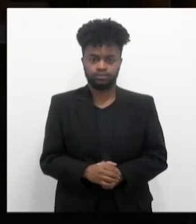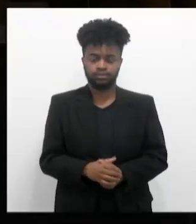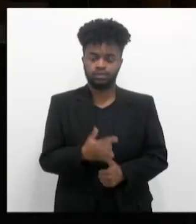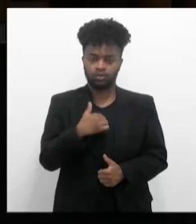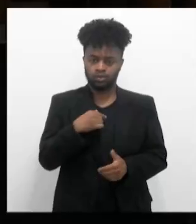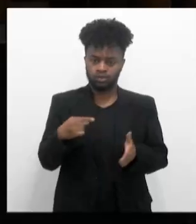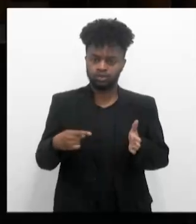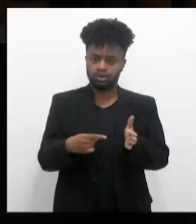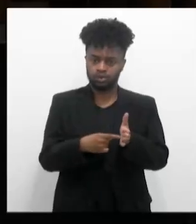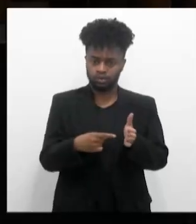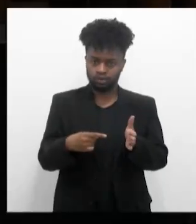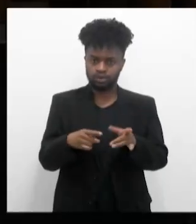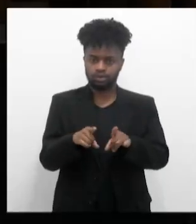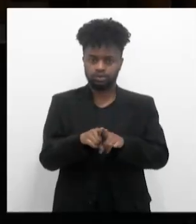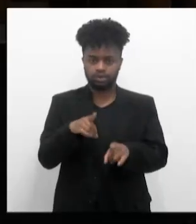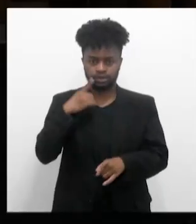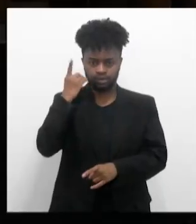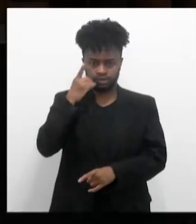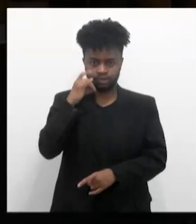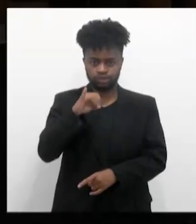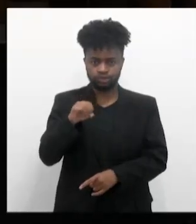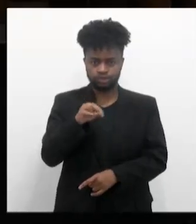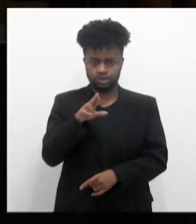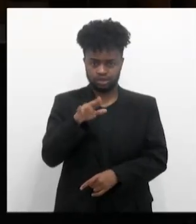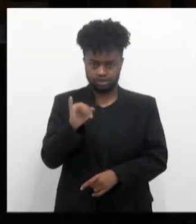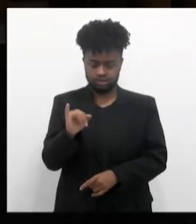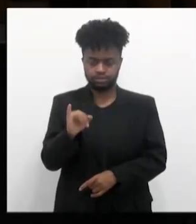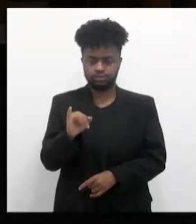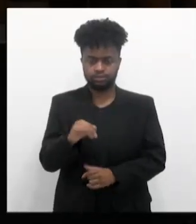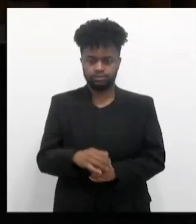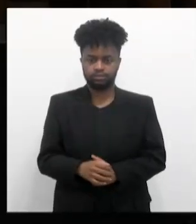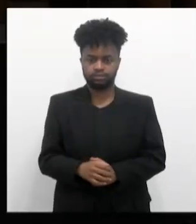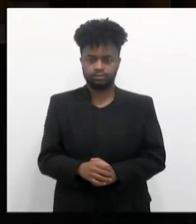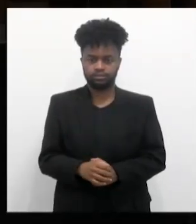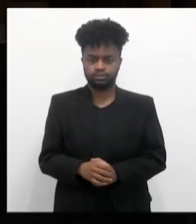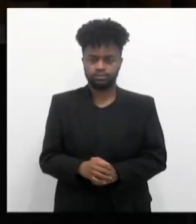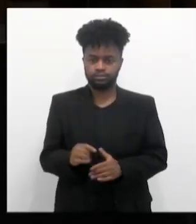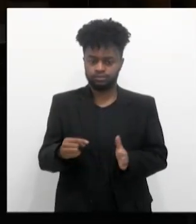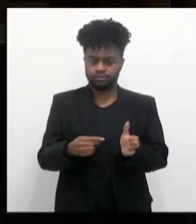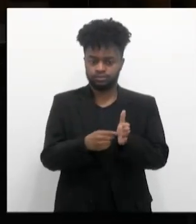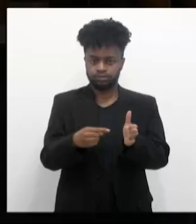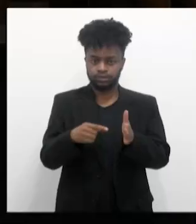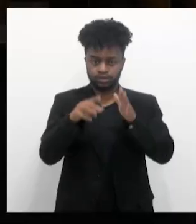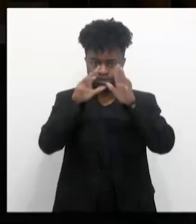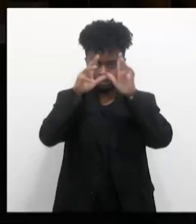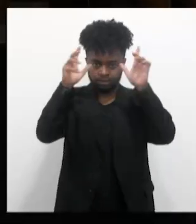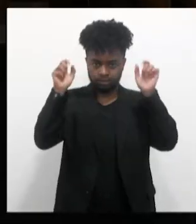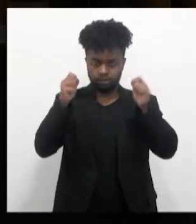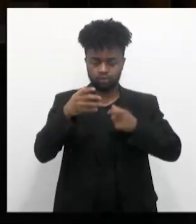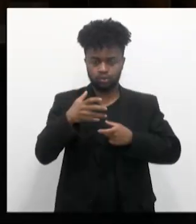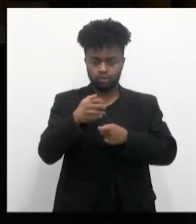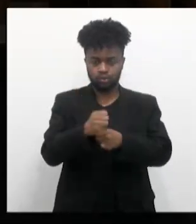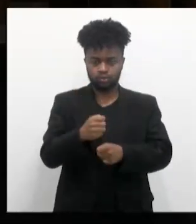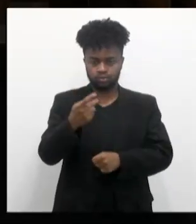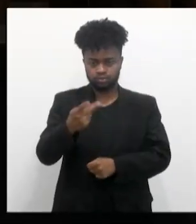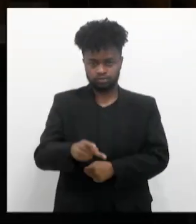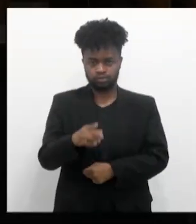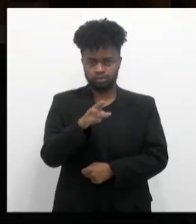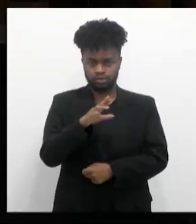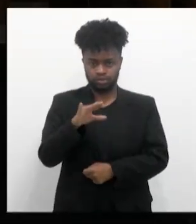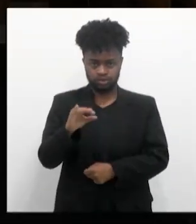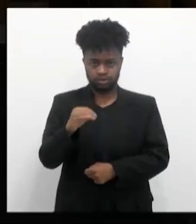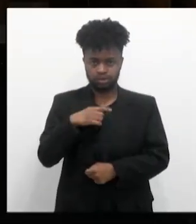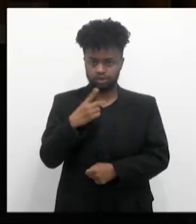Denunciei, e o deputado Jari também, ao Tribunal de Contas do Estado, com